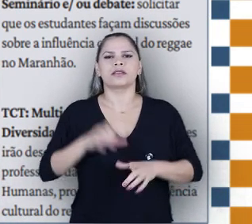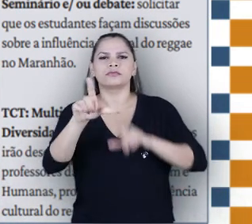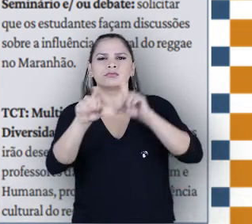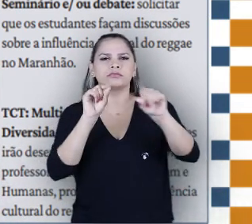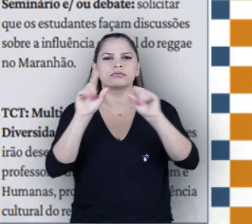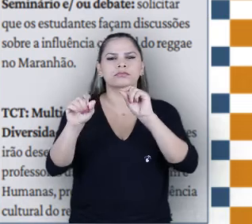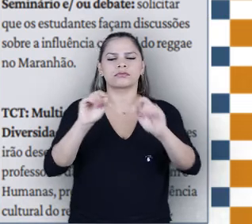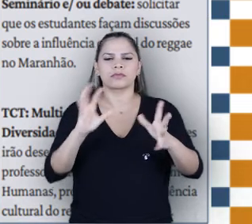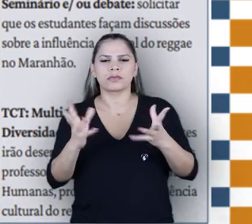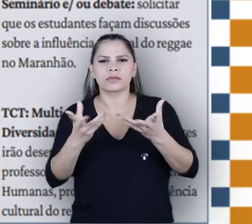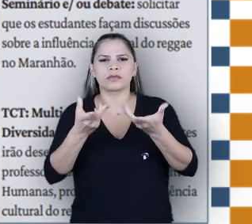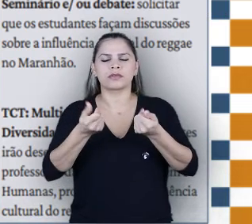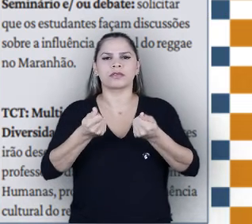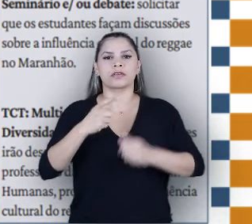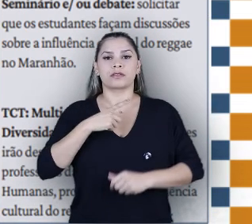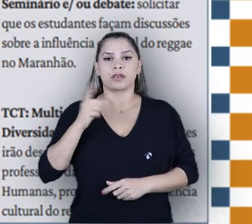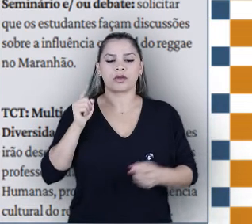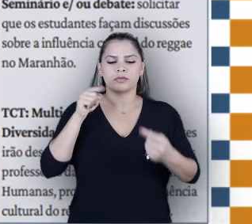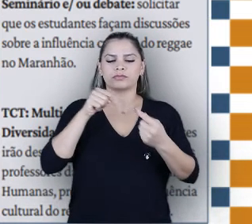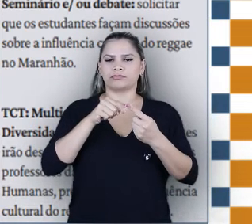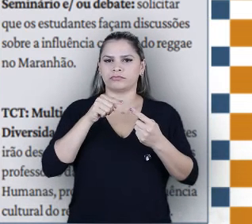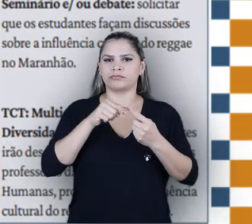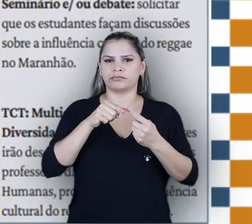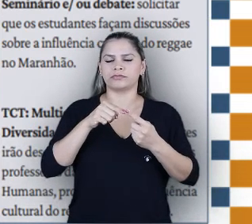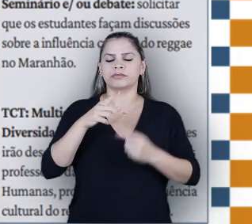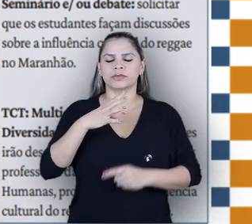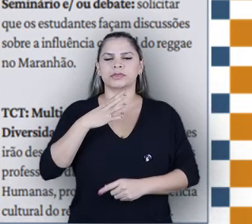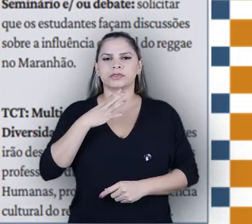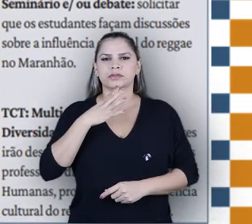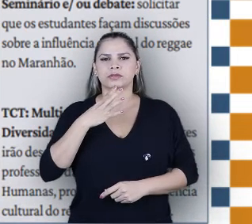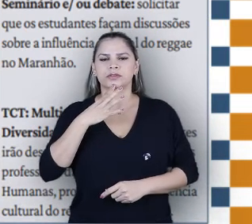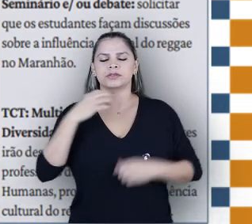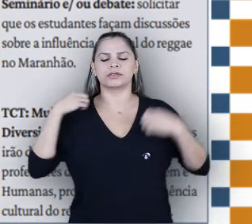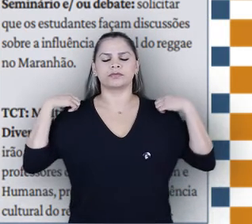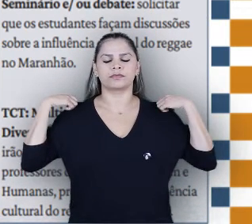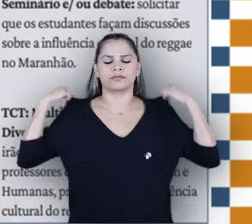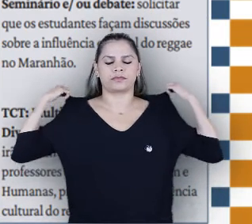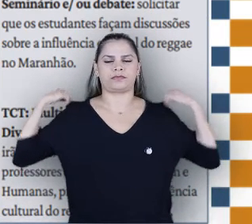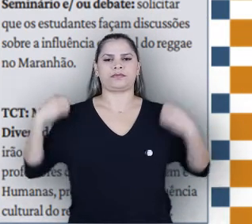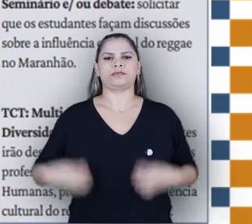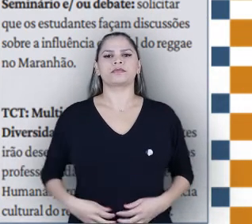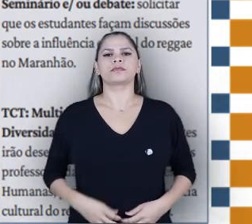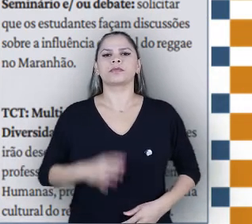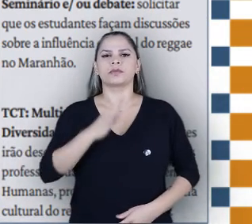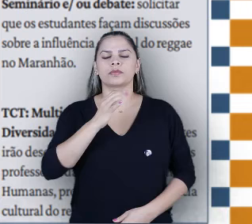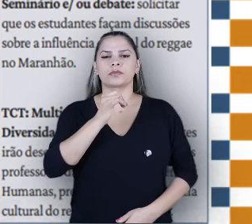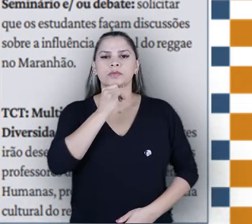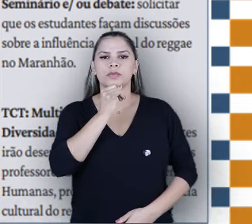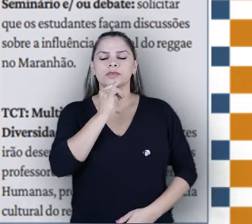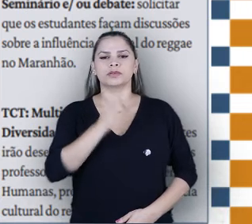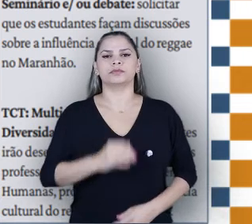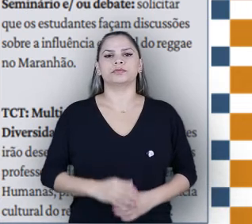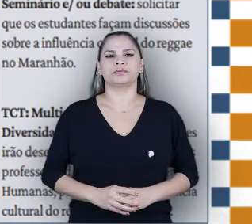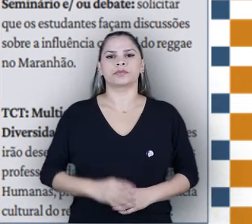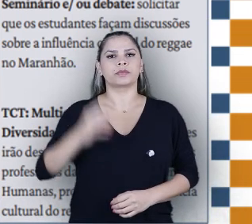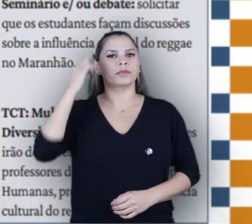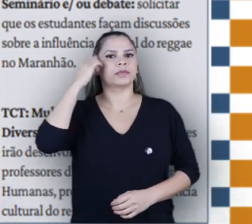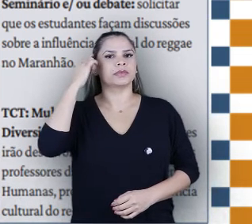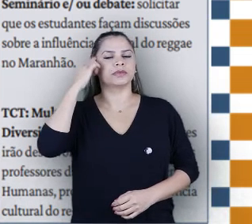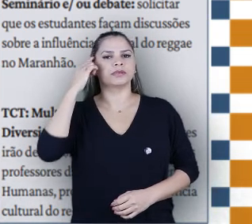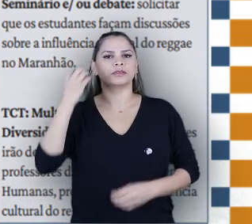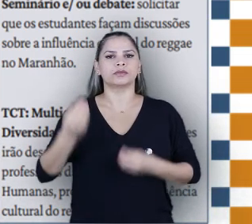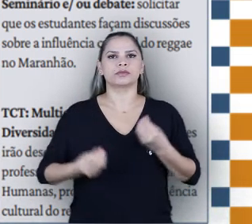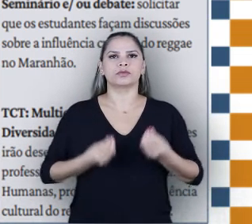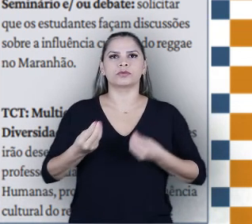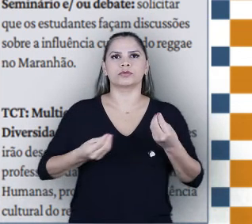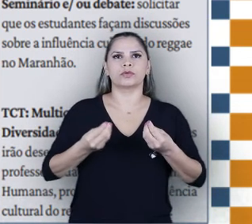pensando nessa maranhensidade, nesse conteúdo muito ligado ao nosso estado. Então, eu tenho o seguinte objeto de conhecimento: